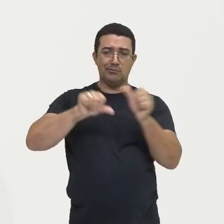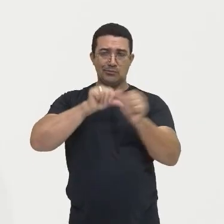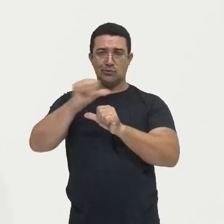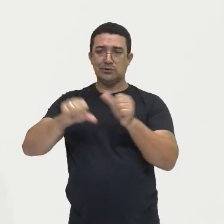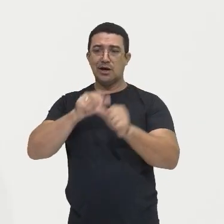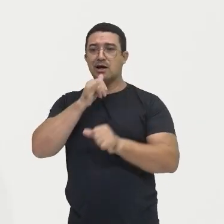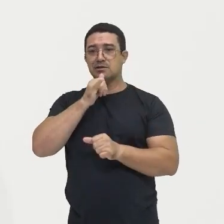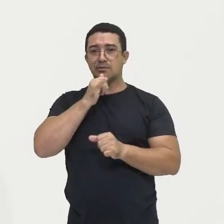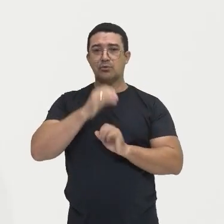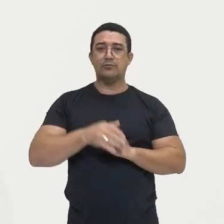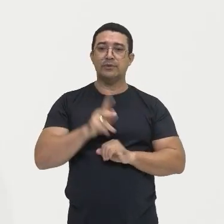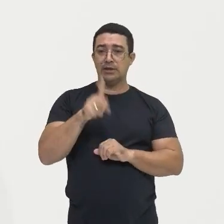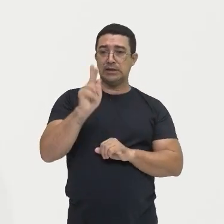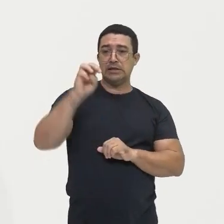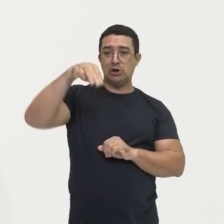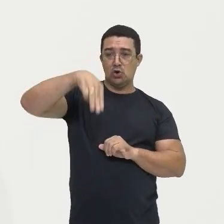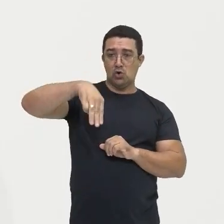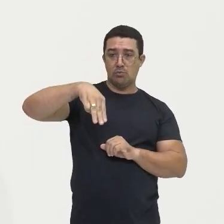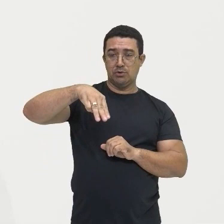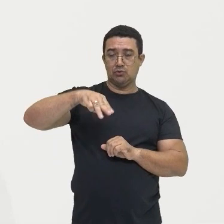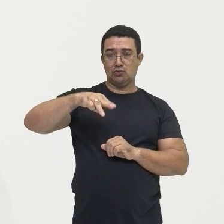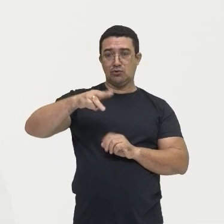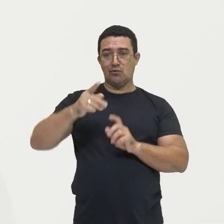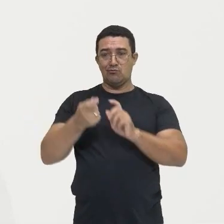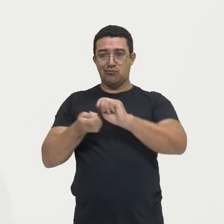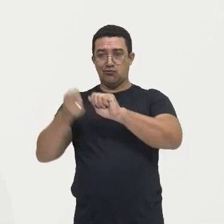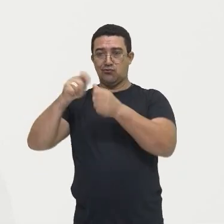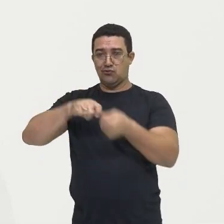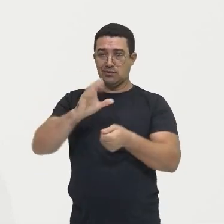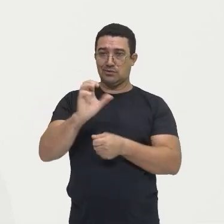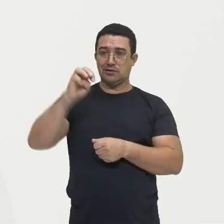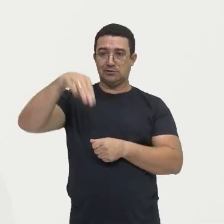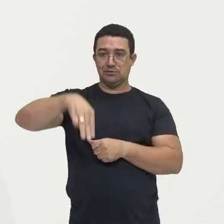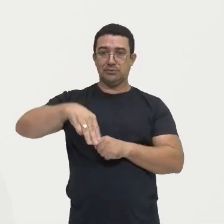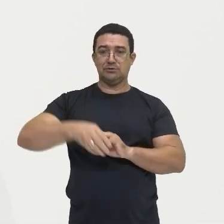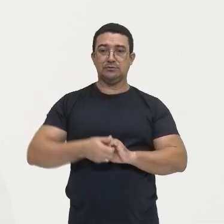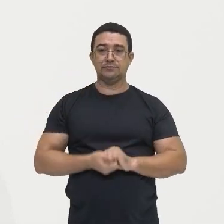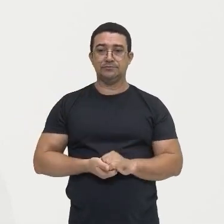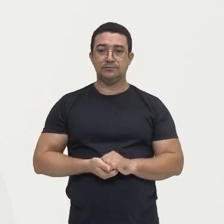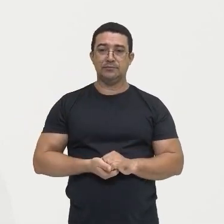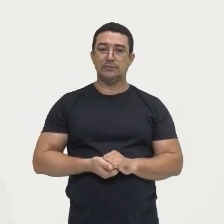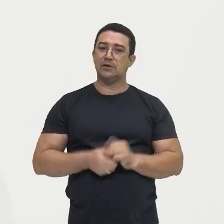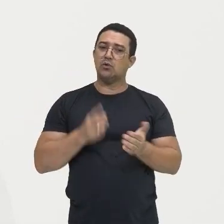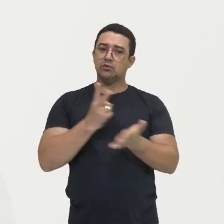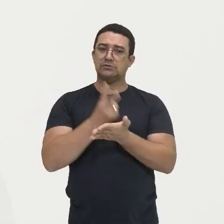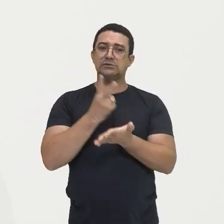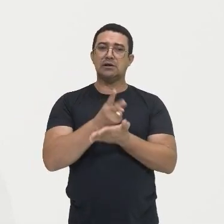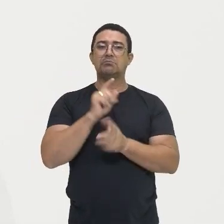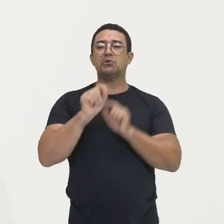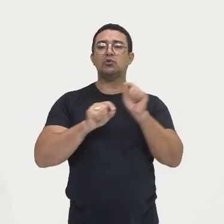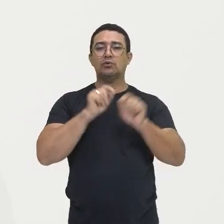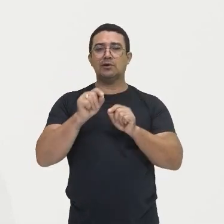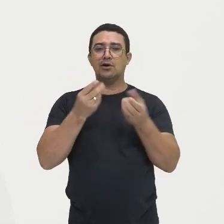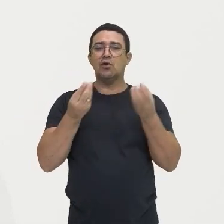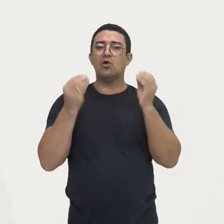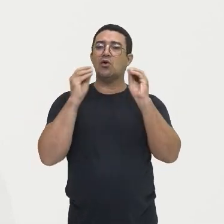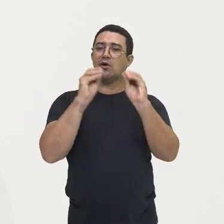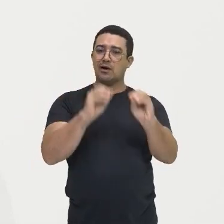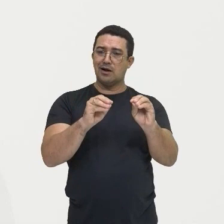por exemplo, quilômetros para centímetros, eu tenho 10 quilômetros. Eu vou sempre acrescentar 5 zeros.